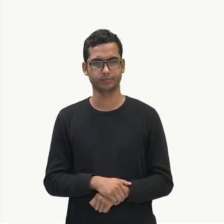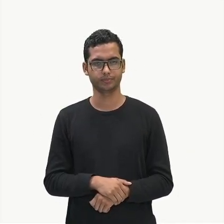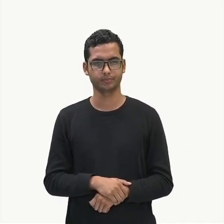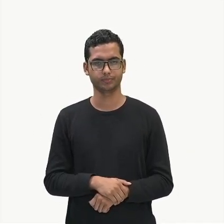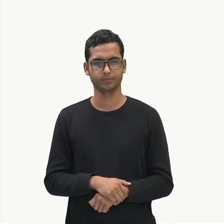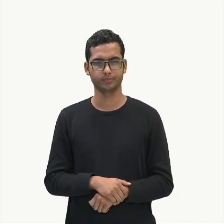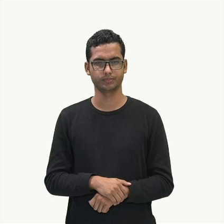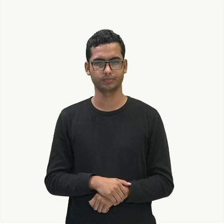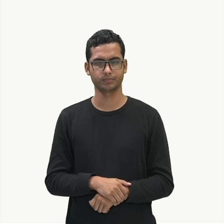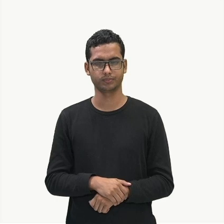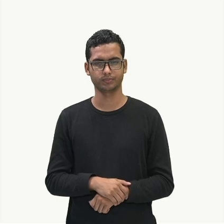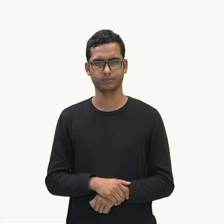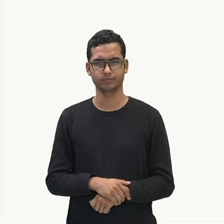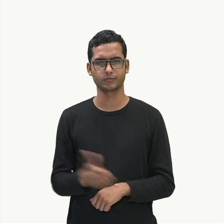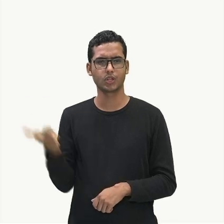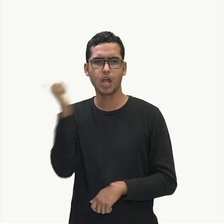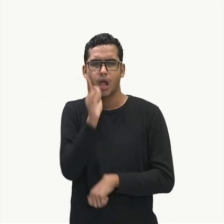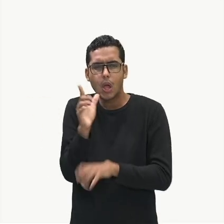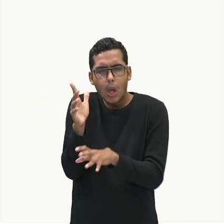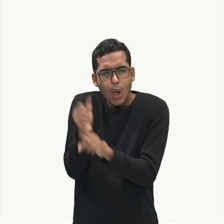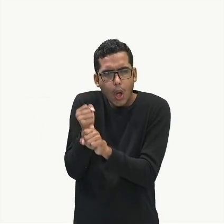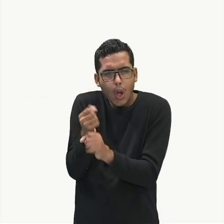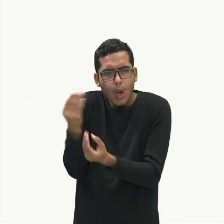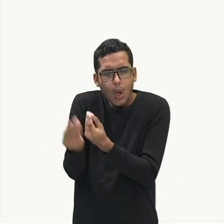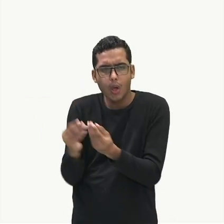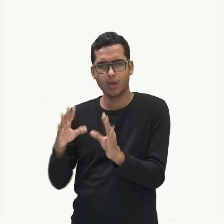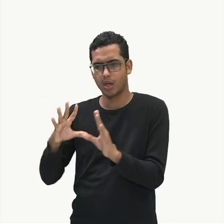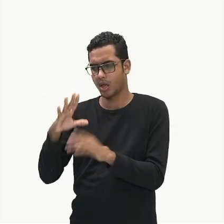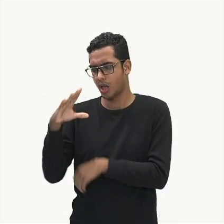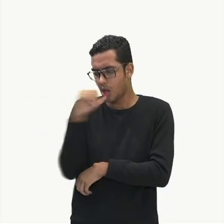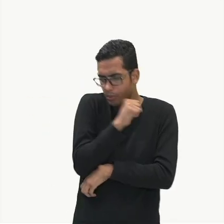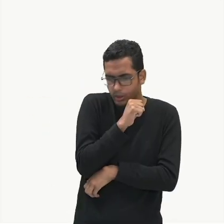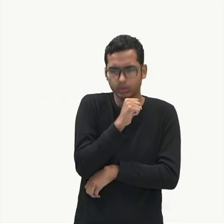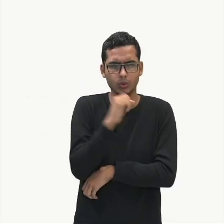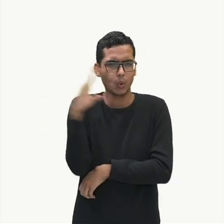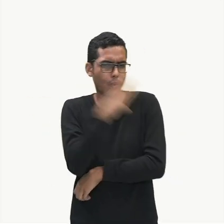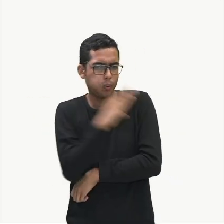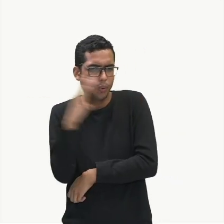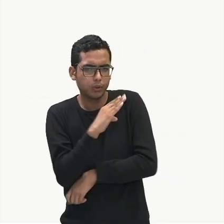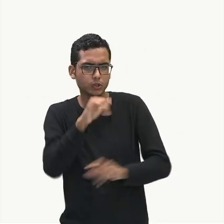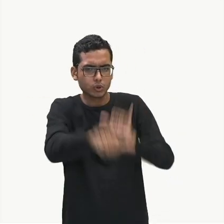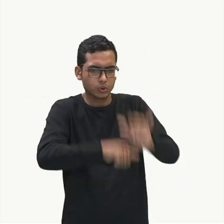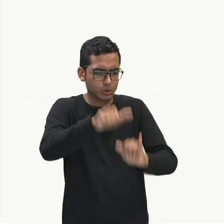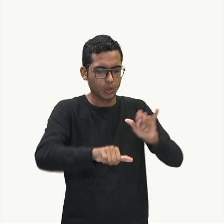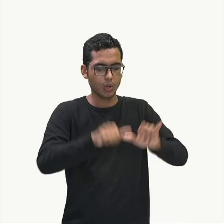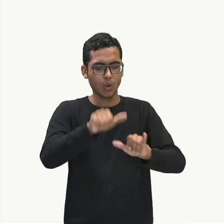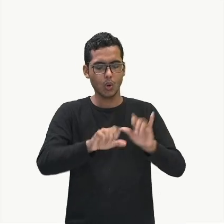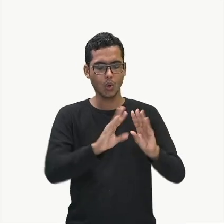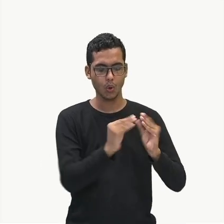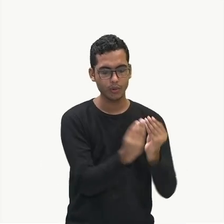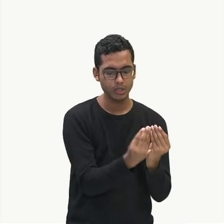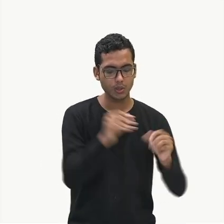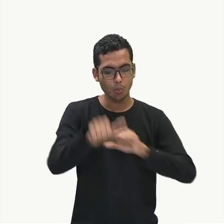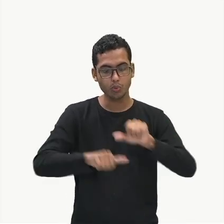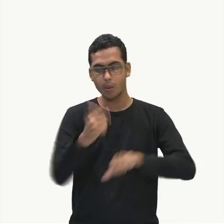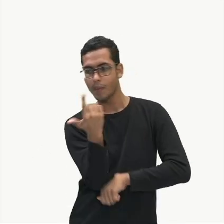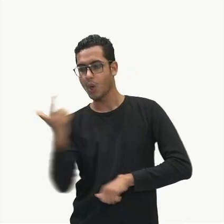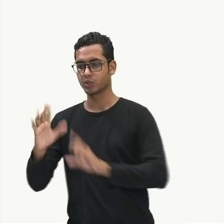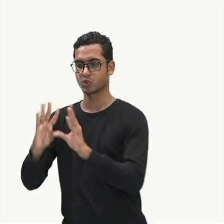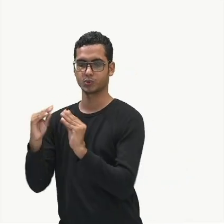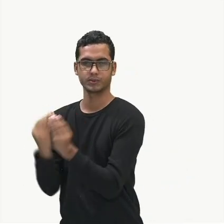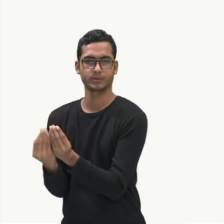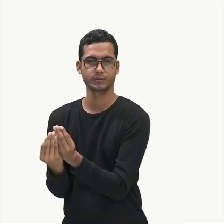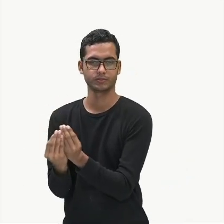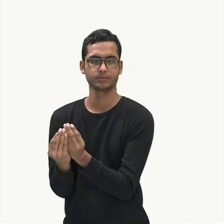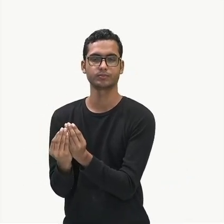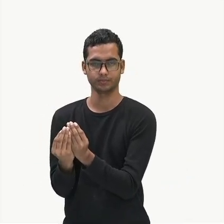de medir a rapidez com que uma substância se transforma em outra. E aí